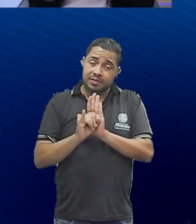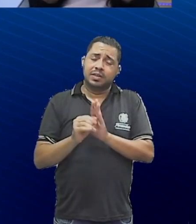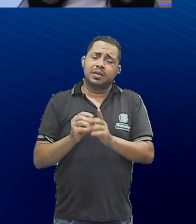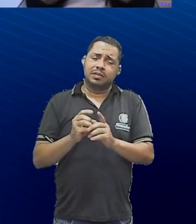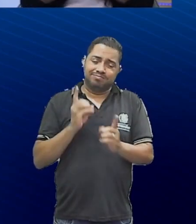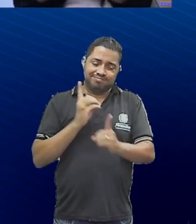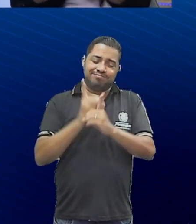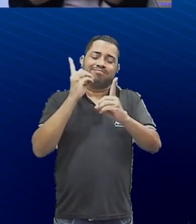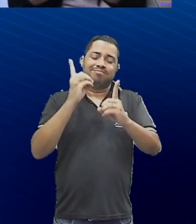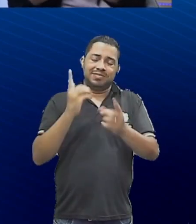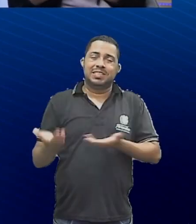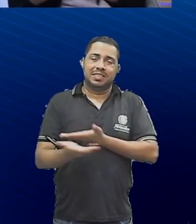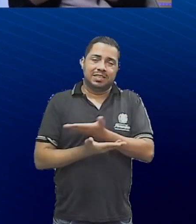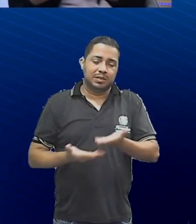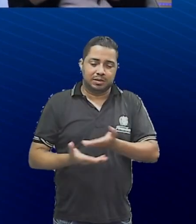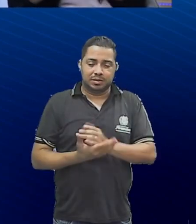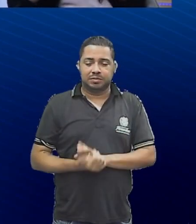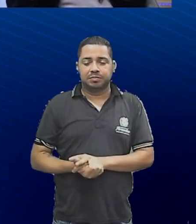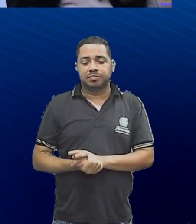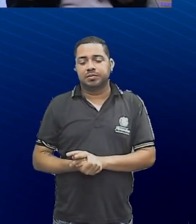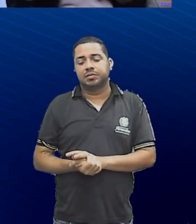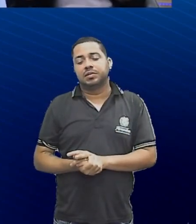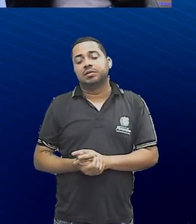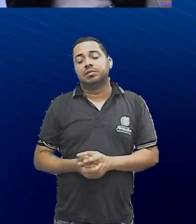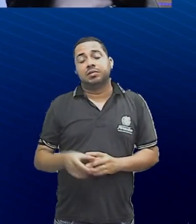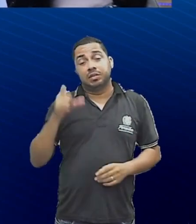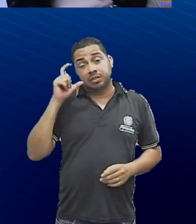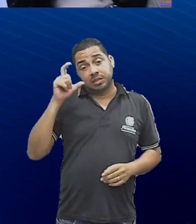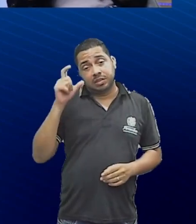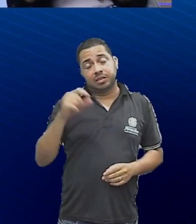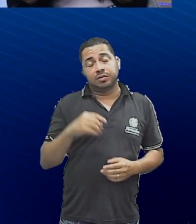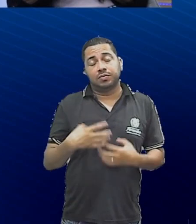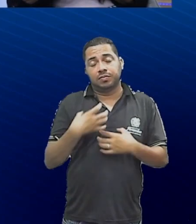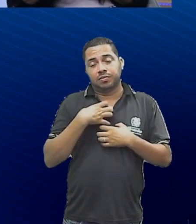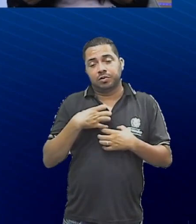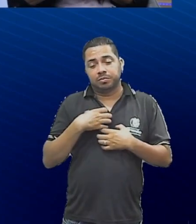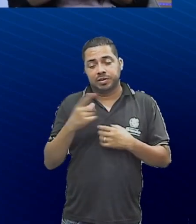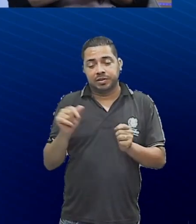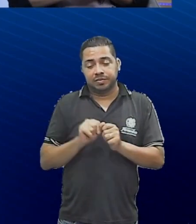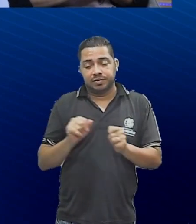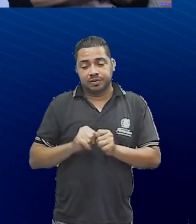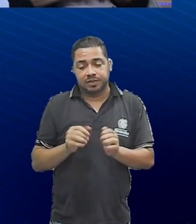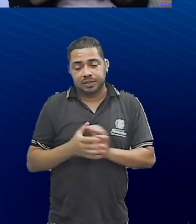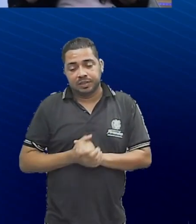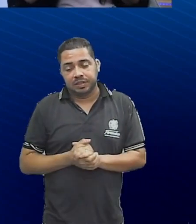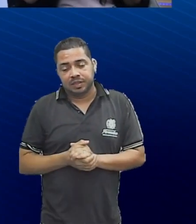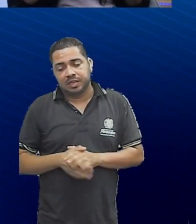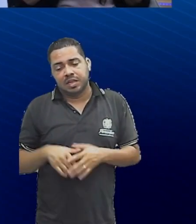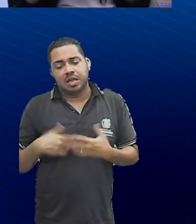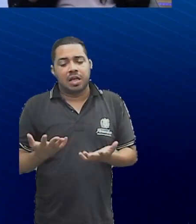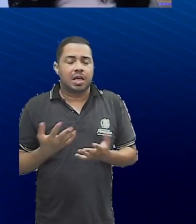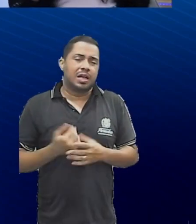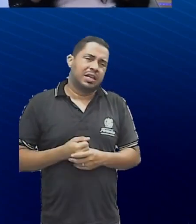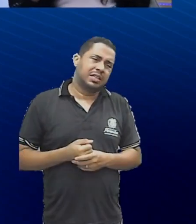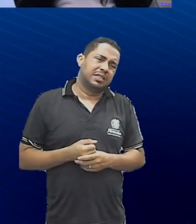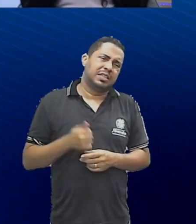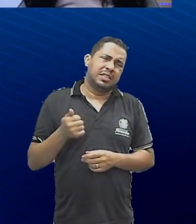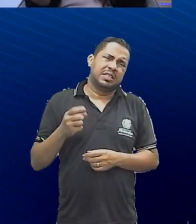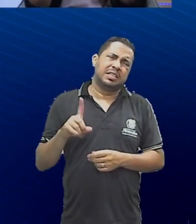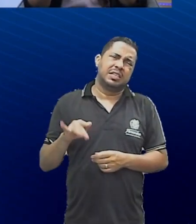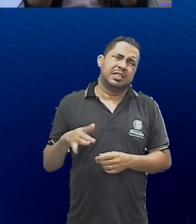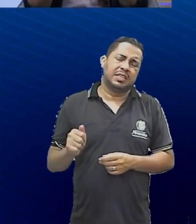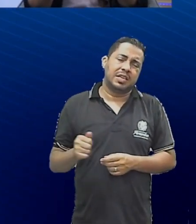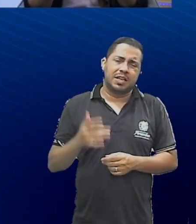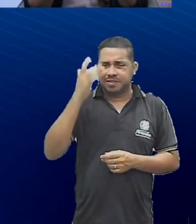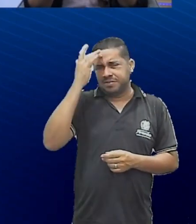estreitando essa relação. Foi muito interessante a forma como eles foram feitos. Aí você diz, Adriana, mas é muito